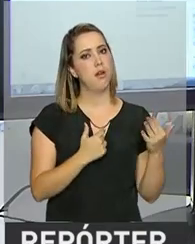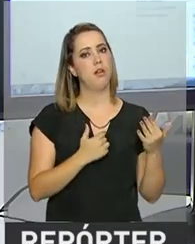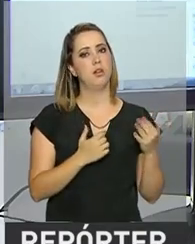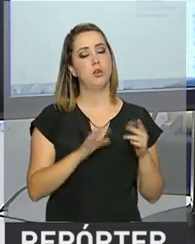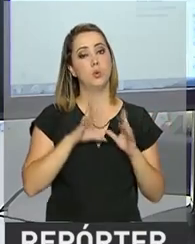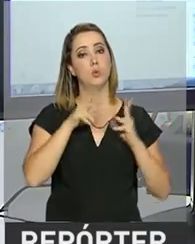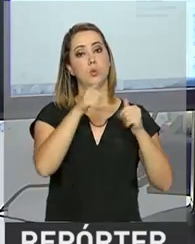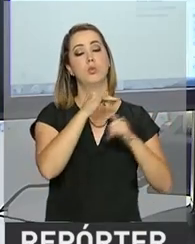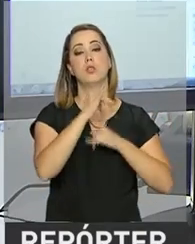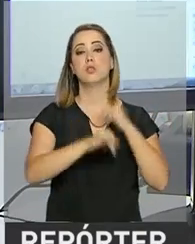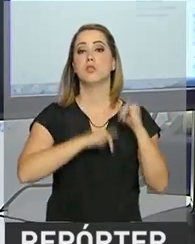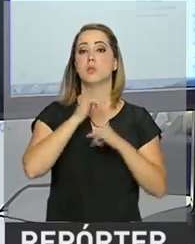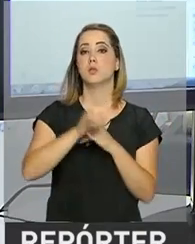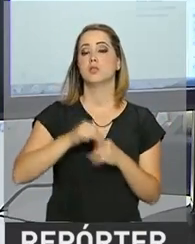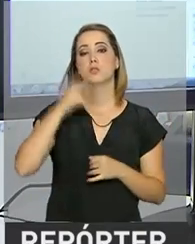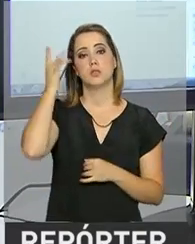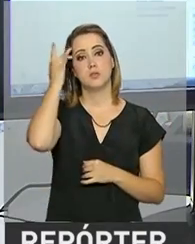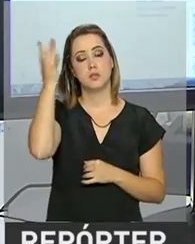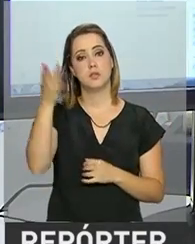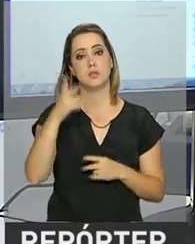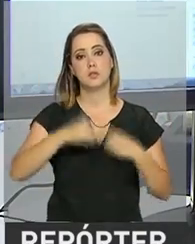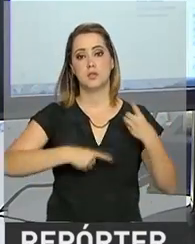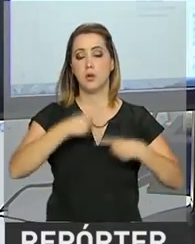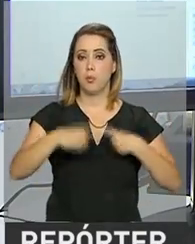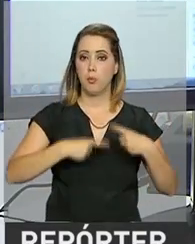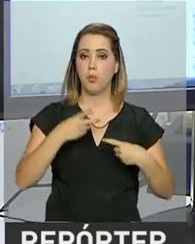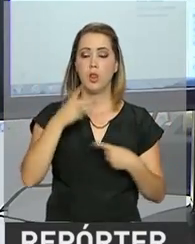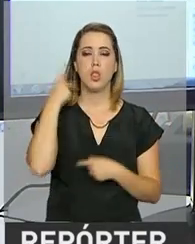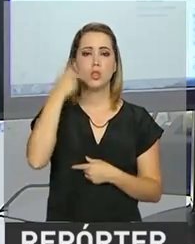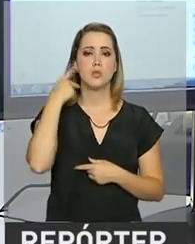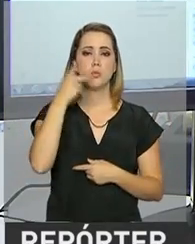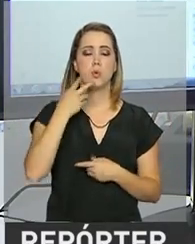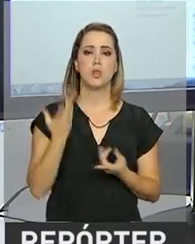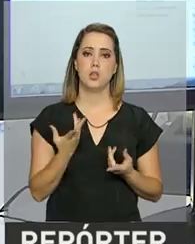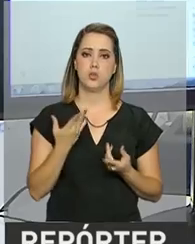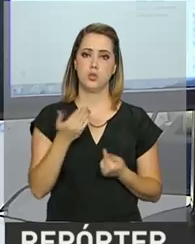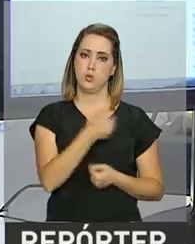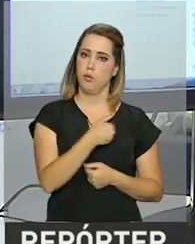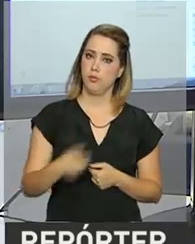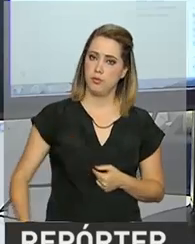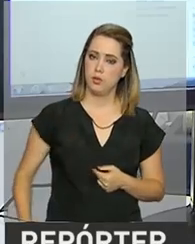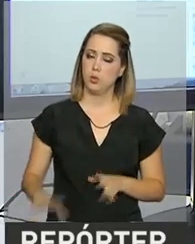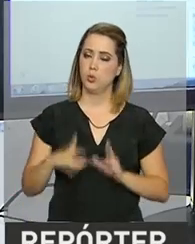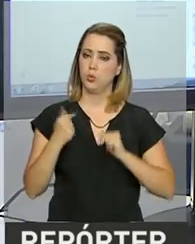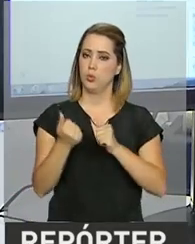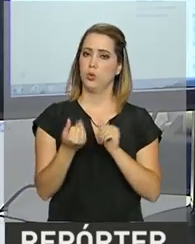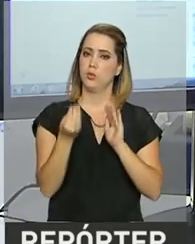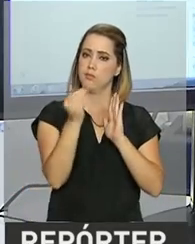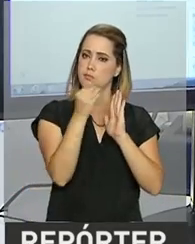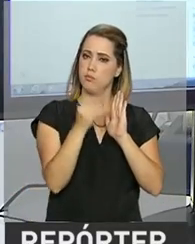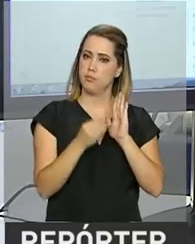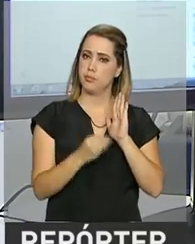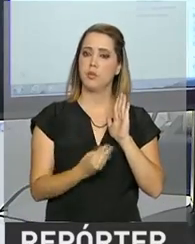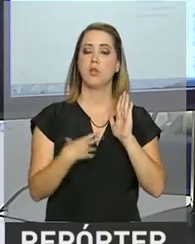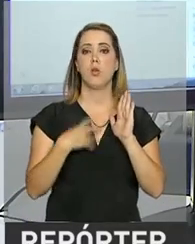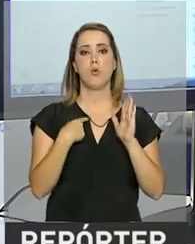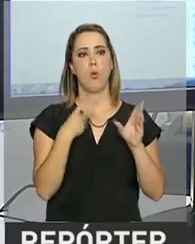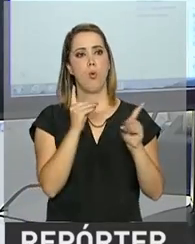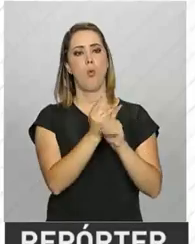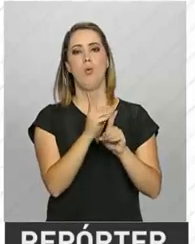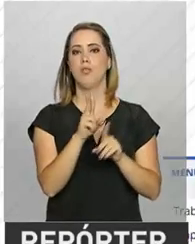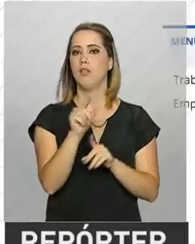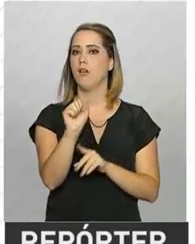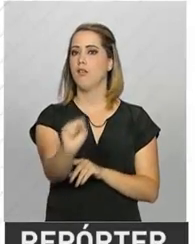informações que vai facilitar ele nas políticas públicas. Então, esse conjunto de informações vai ajudá-lo a encontrar